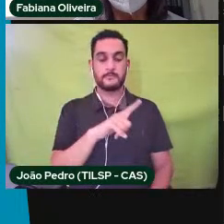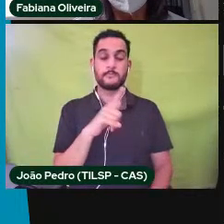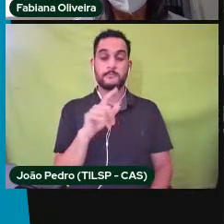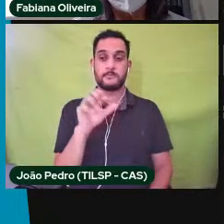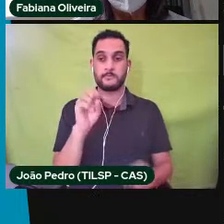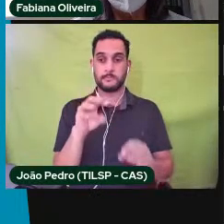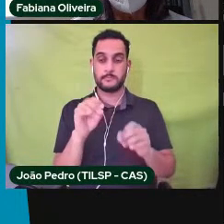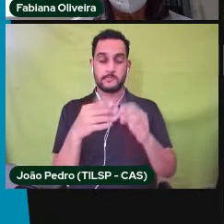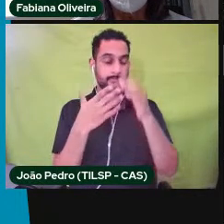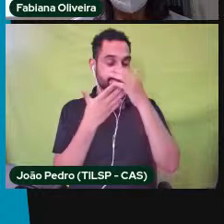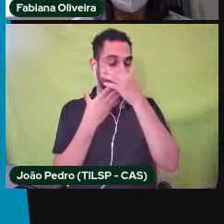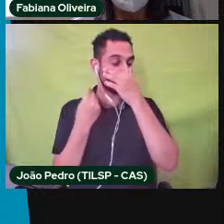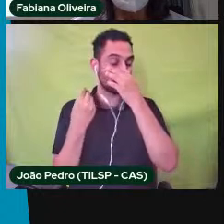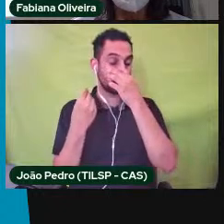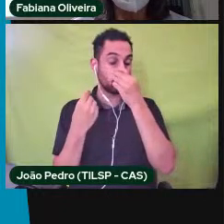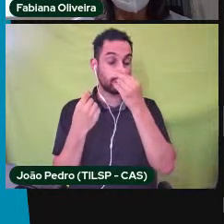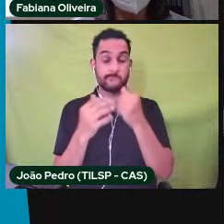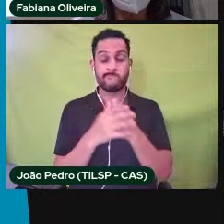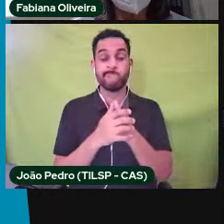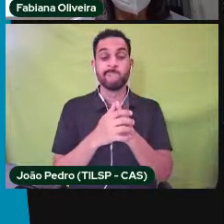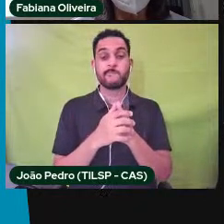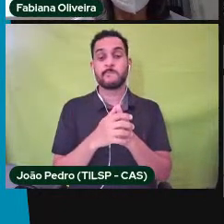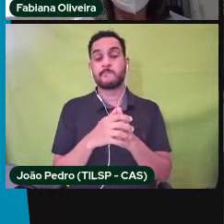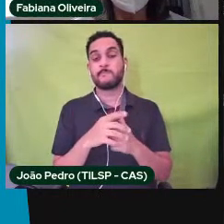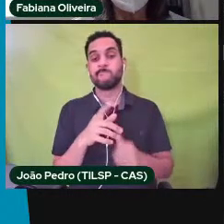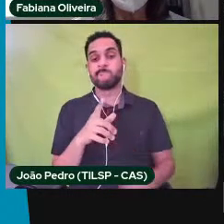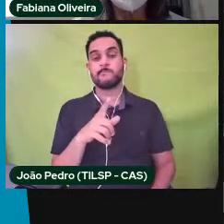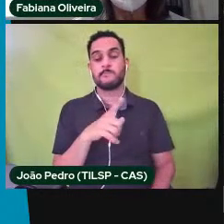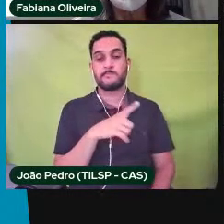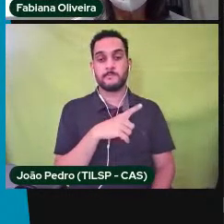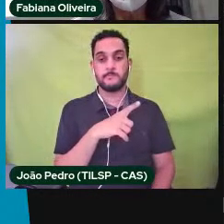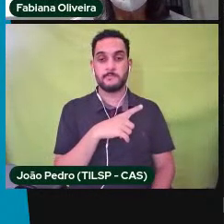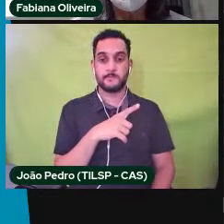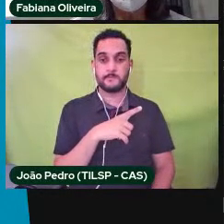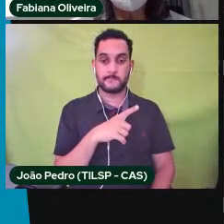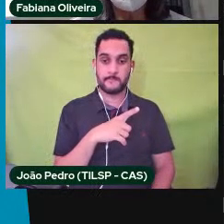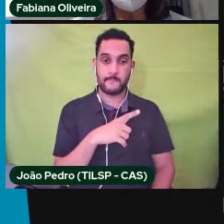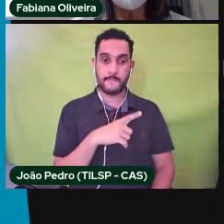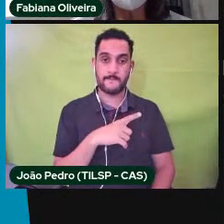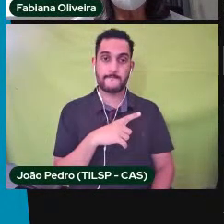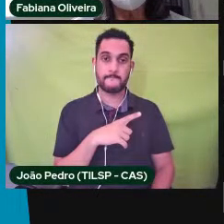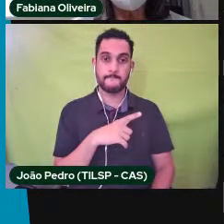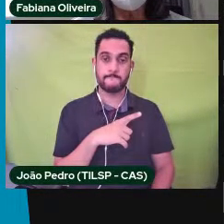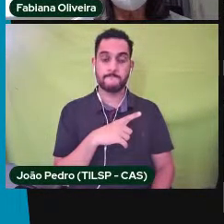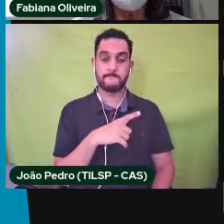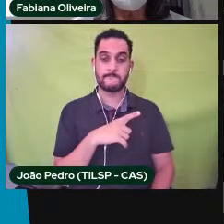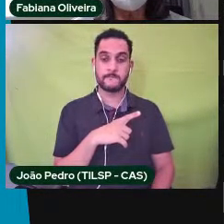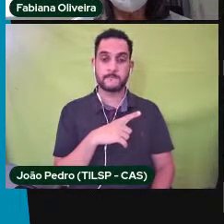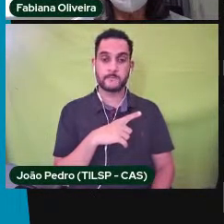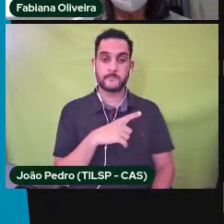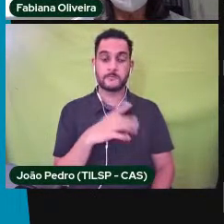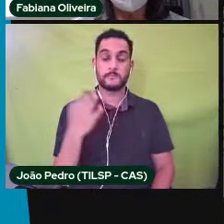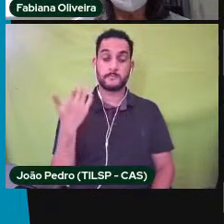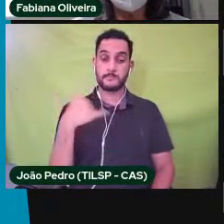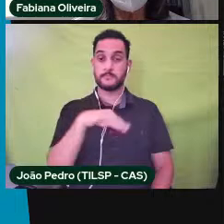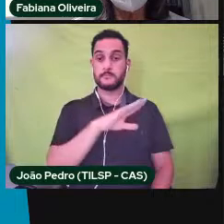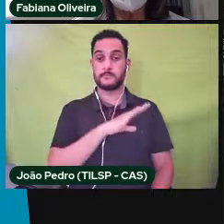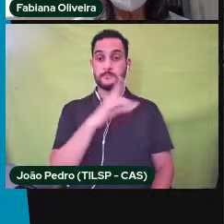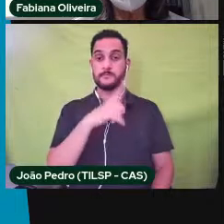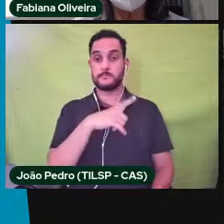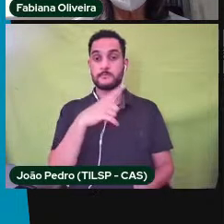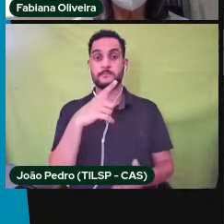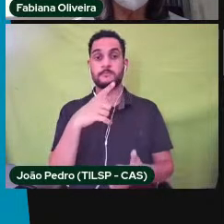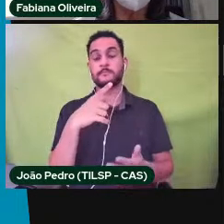educação, elemento personalização do currículo, e que nós temos o dever primordial de garantir